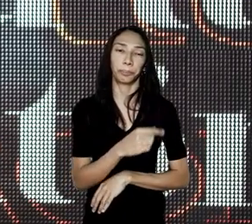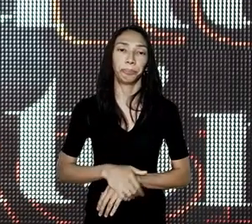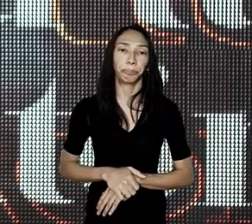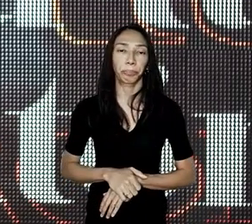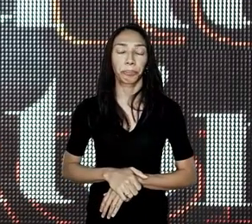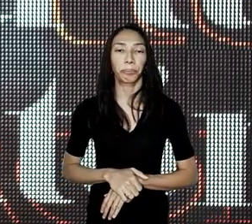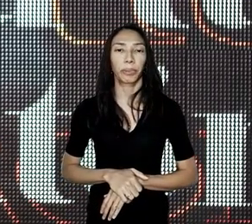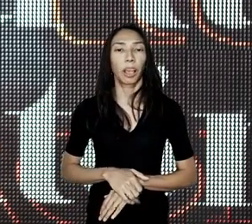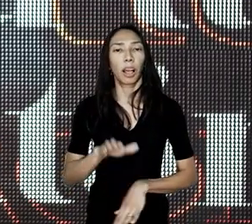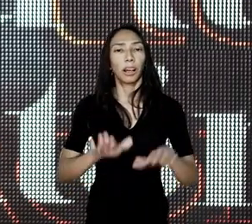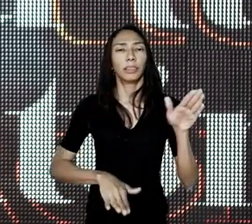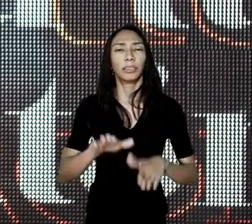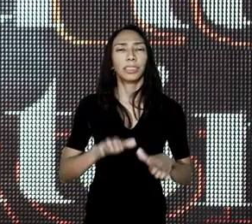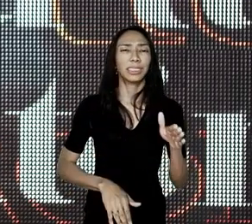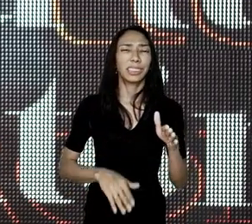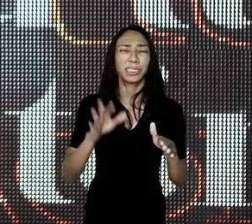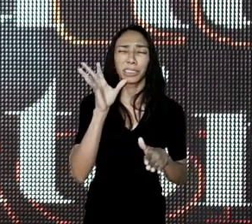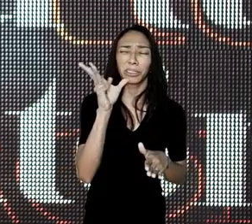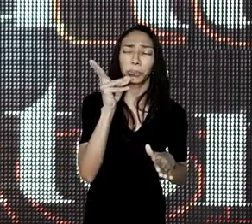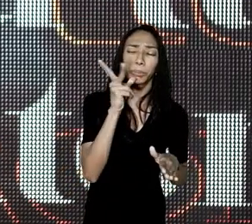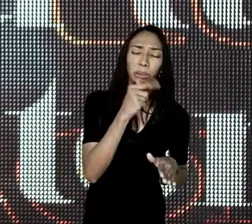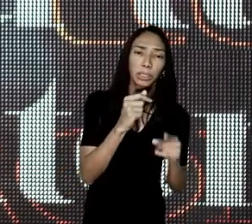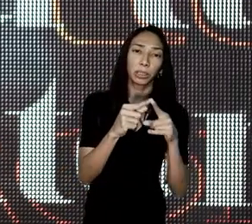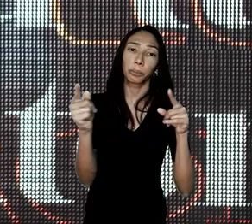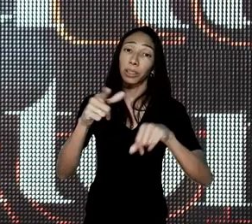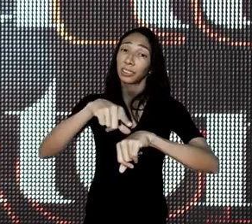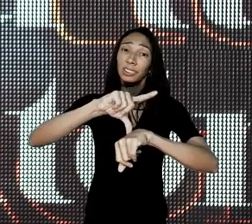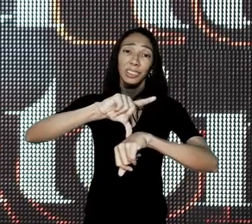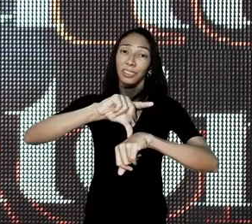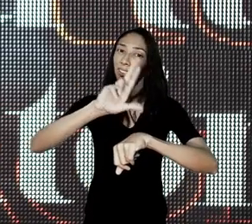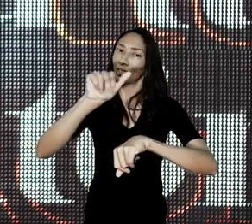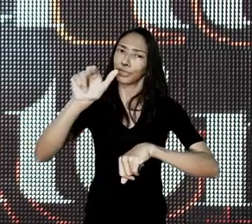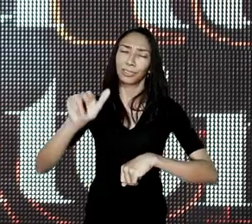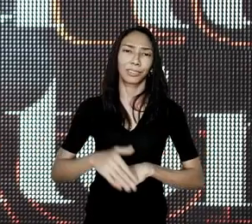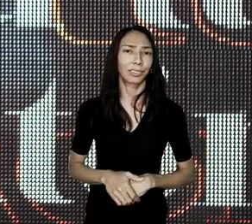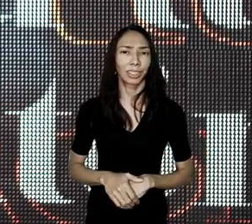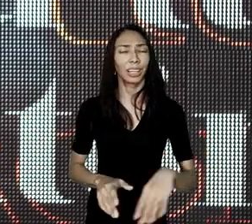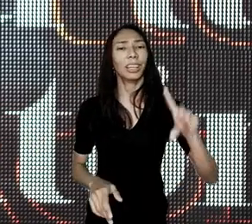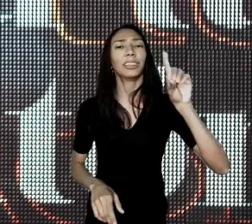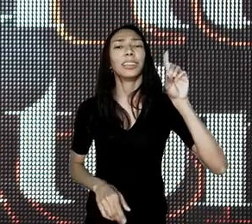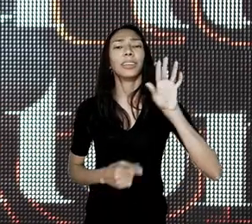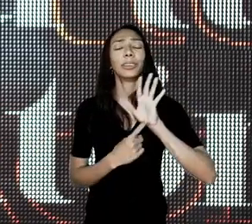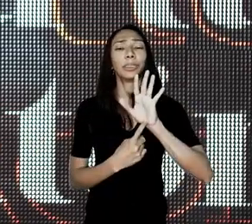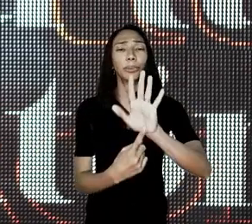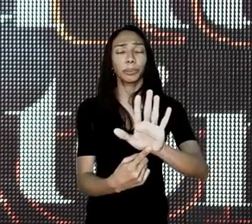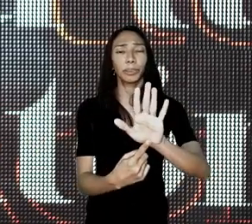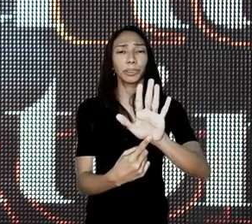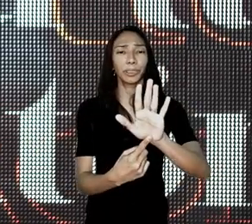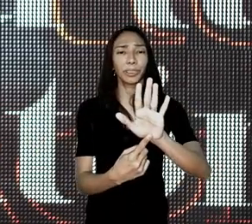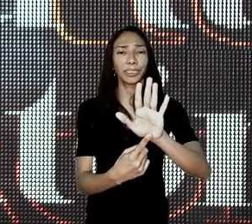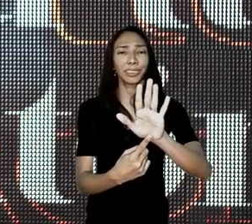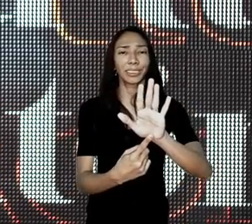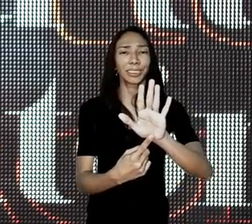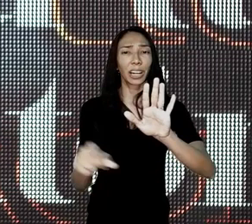Pode parecer que está demorando, mas Deus não se atrasa. Deus só está mostrando para você, talvez, aquela pessoa